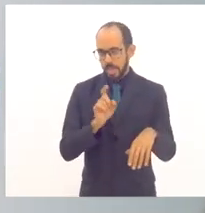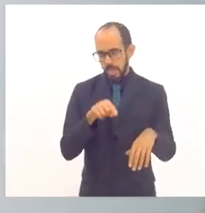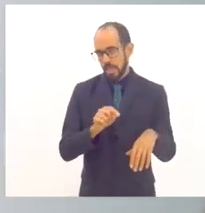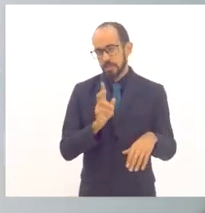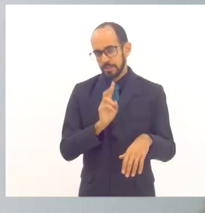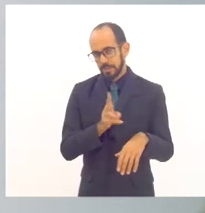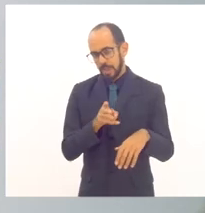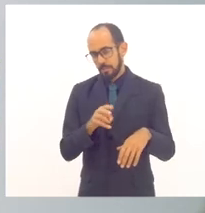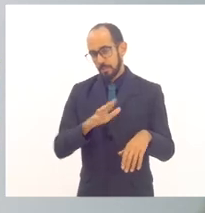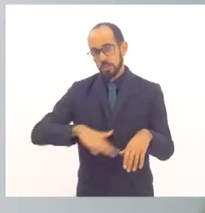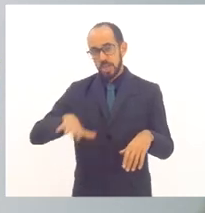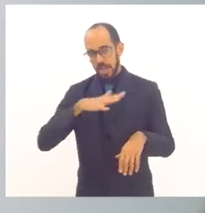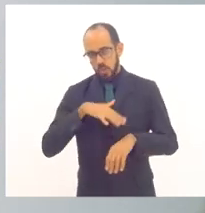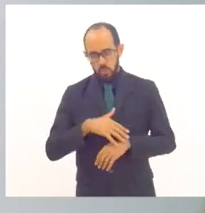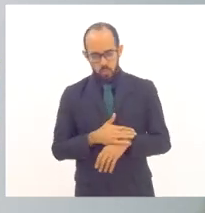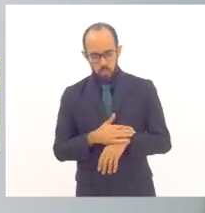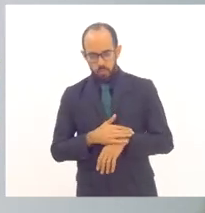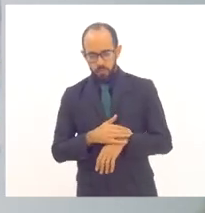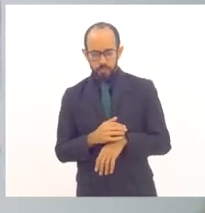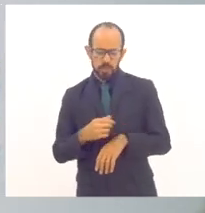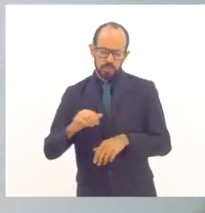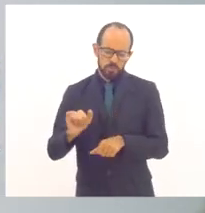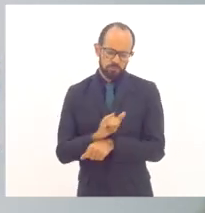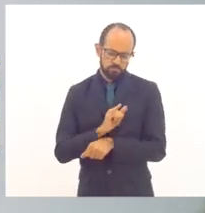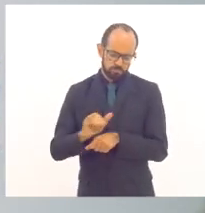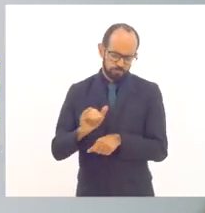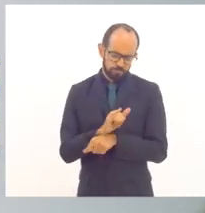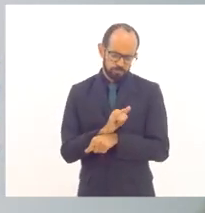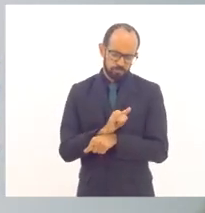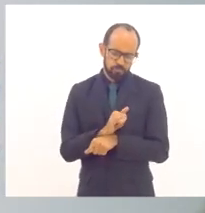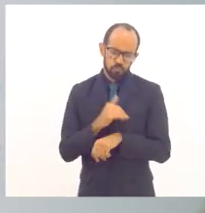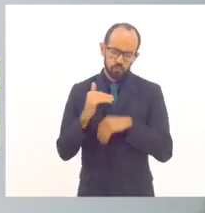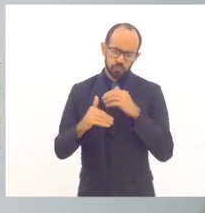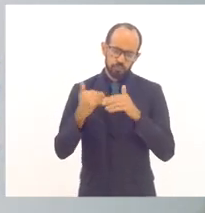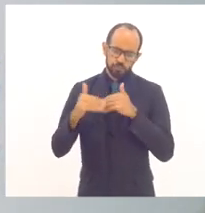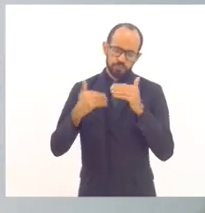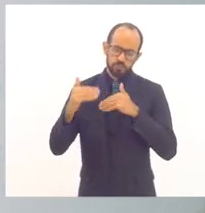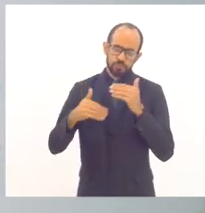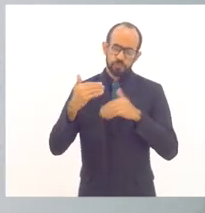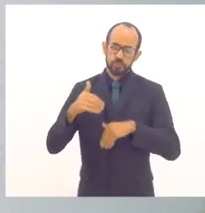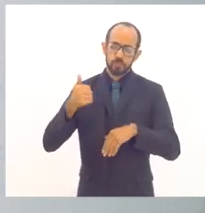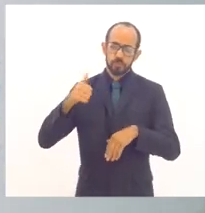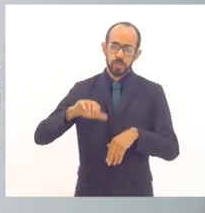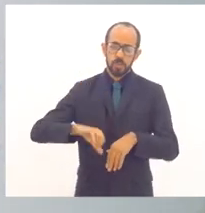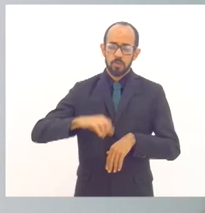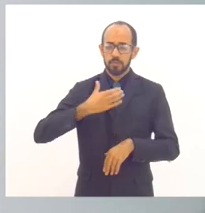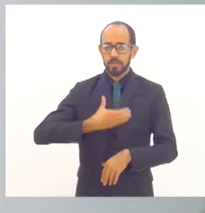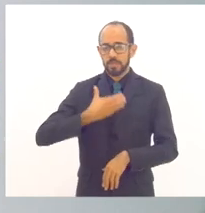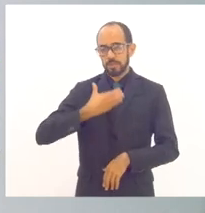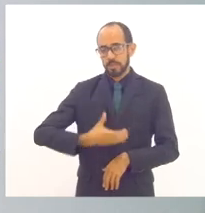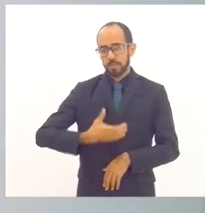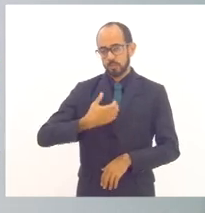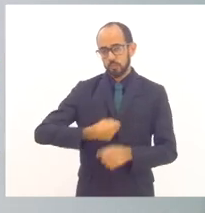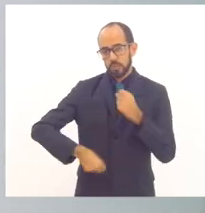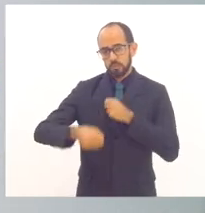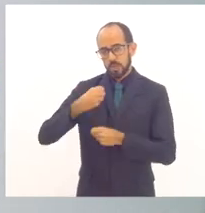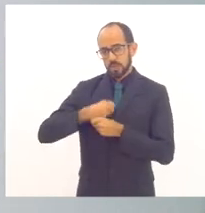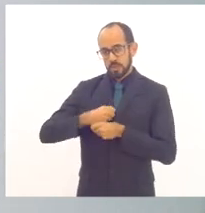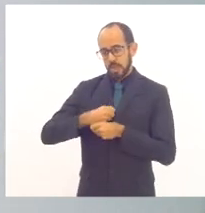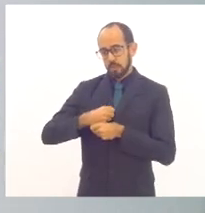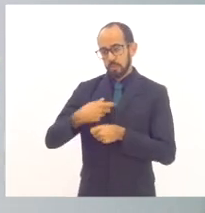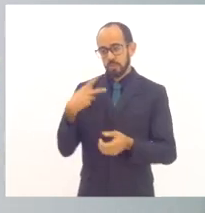em cima disso, a gente foi articulando, e quando foi ver, dia 19 de dezembro do ano passado,